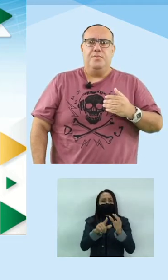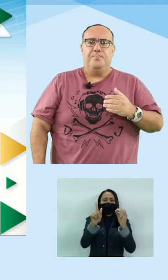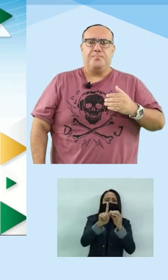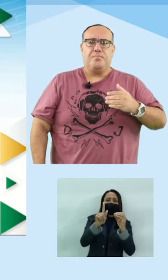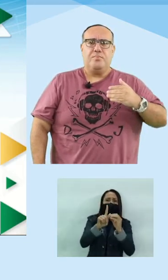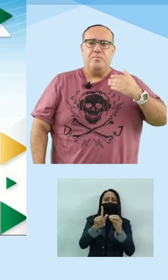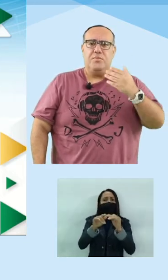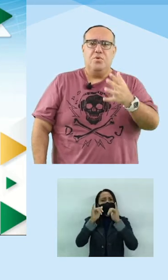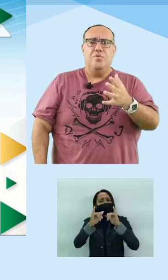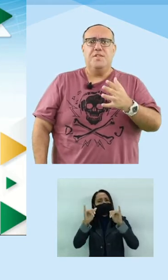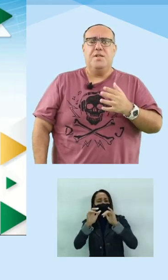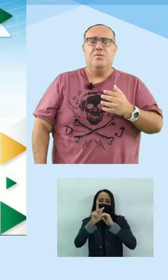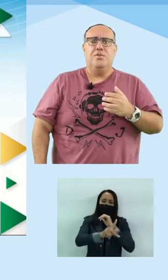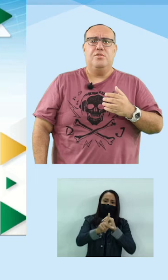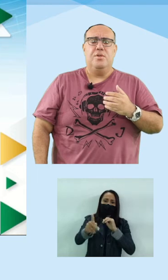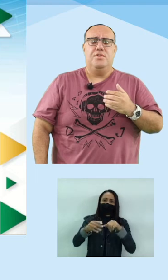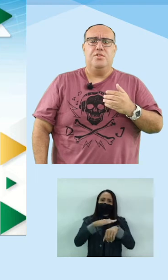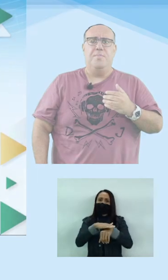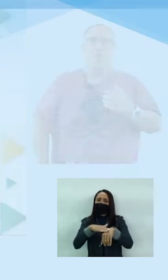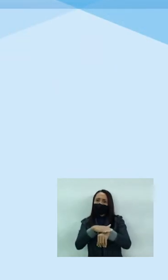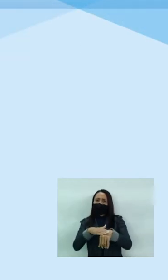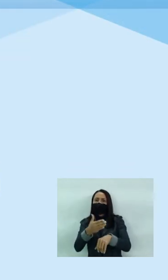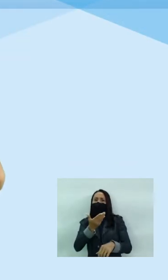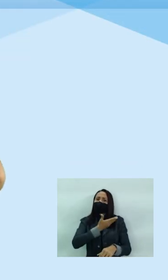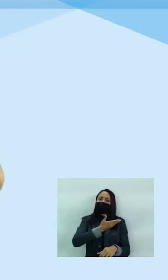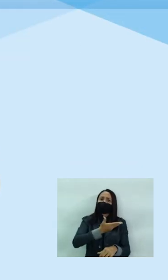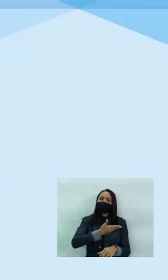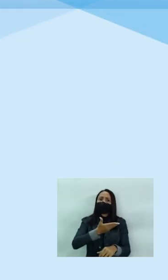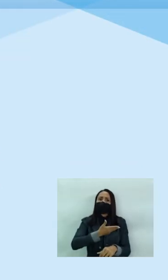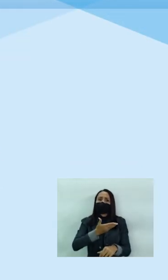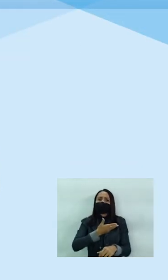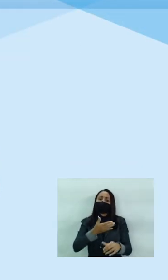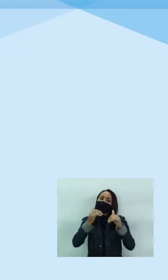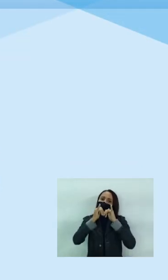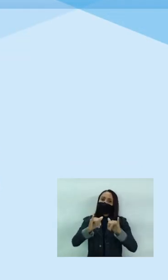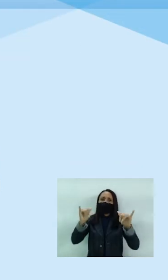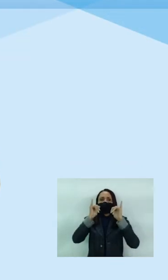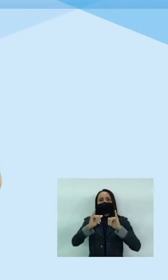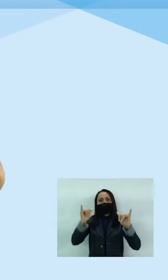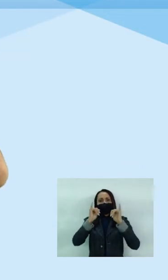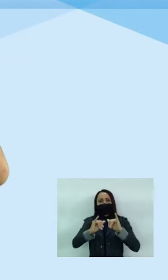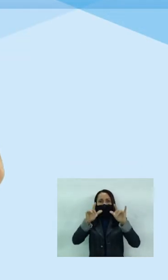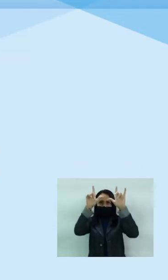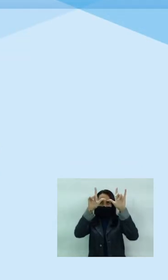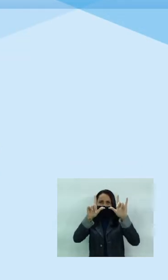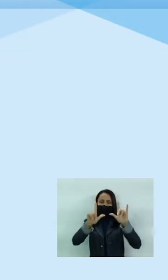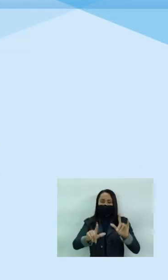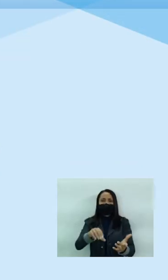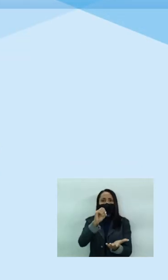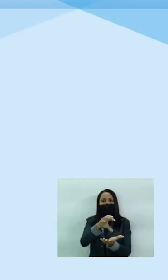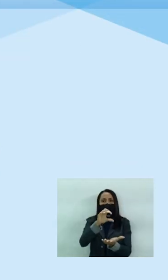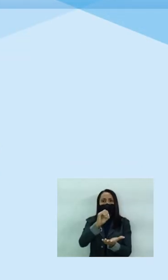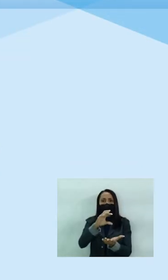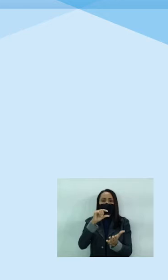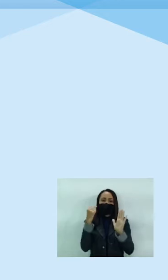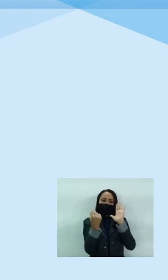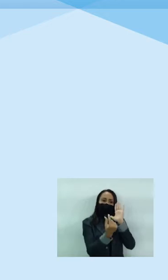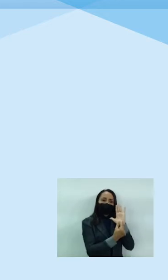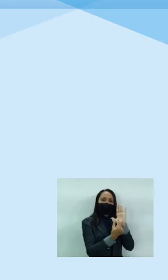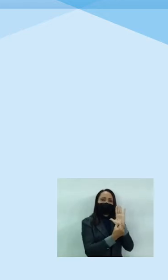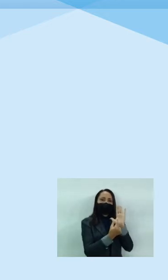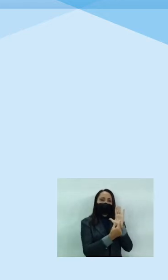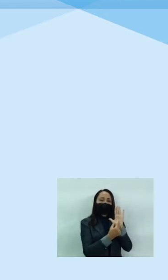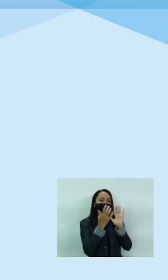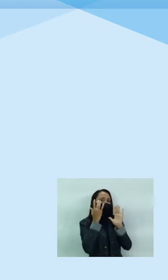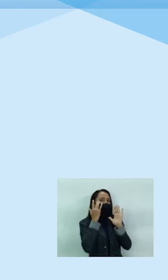professores, conversar com seus amigos, divulgar os vídeos da EducaPE, entrar no Conecta aí,